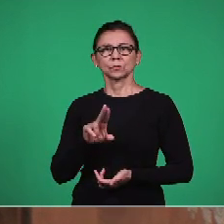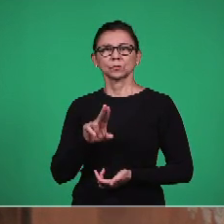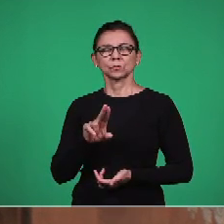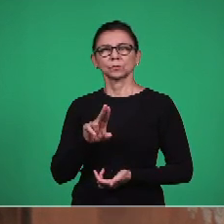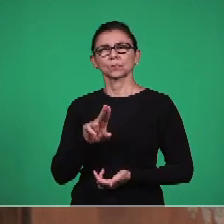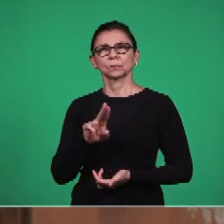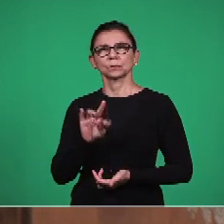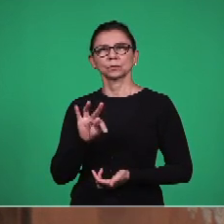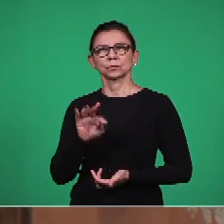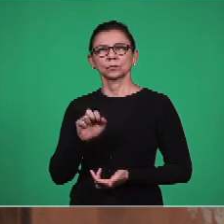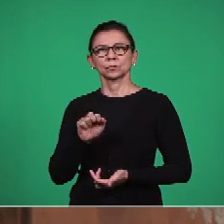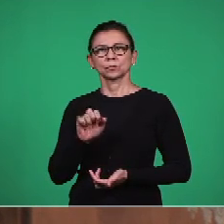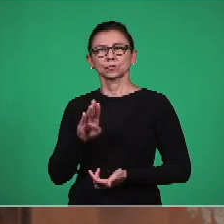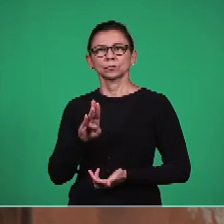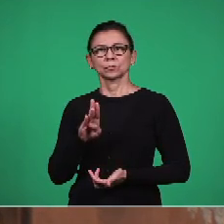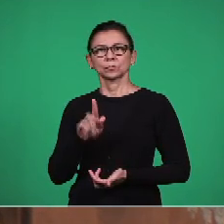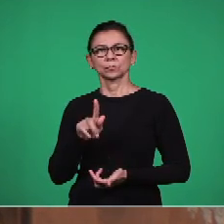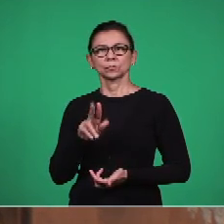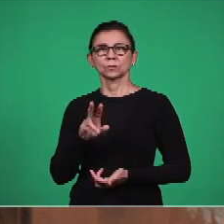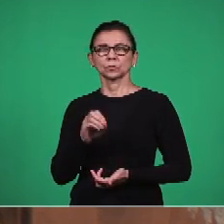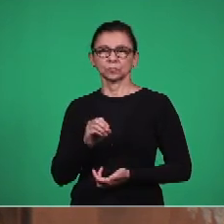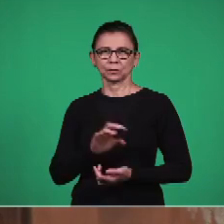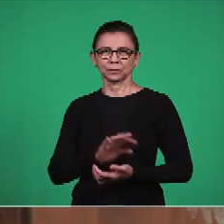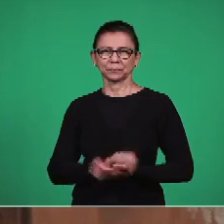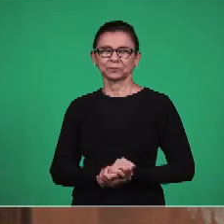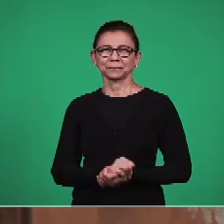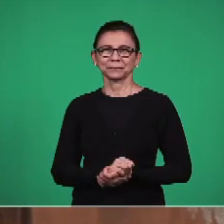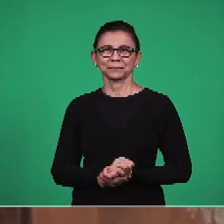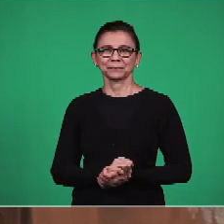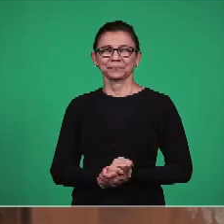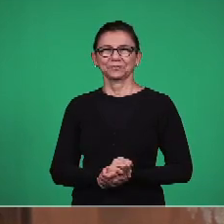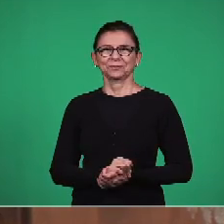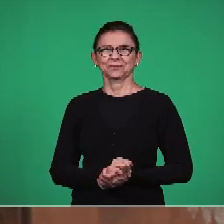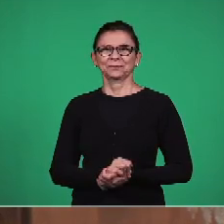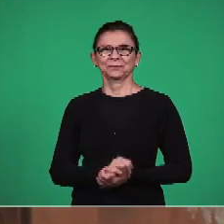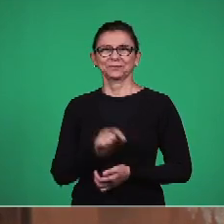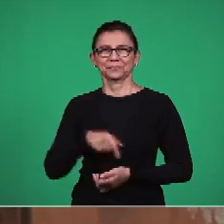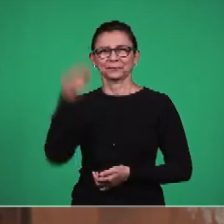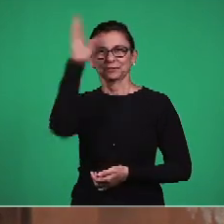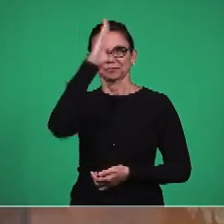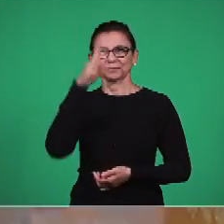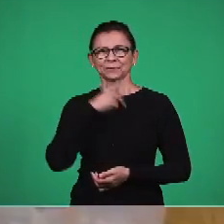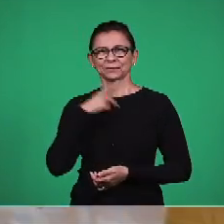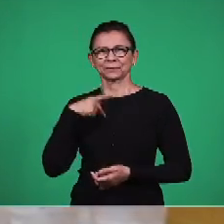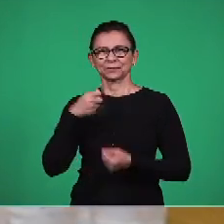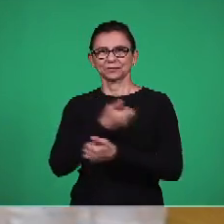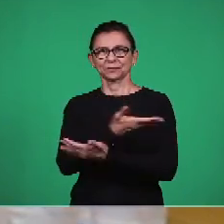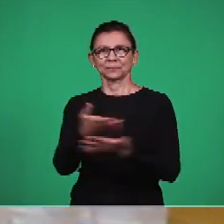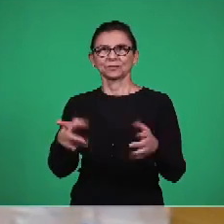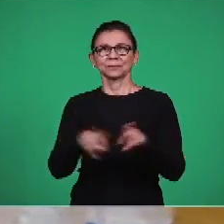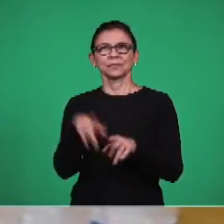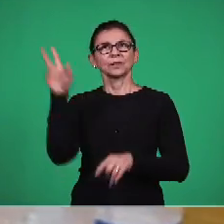as igrejas nossas aqui no Brasil, diretamente dos Estados Unidos da América. Ele é russo.